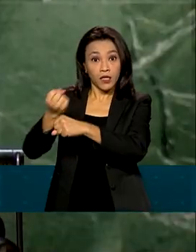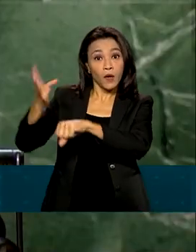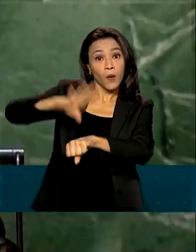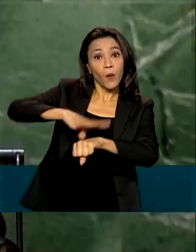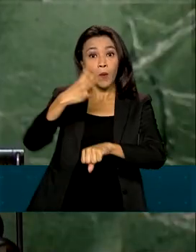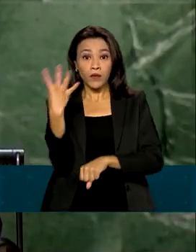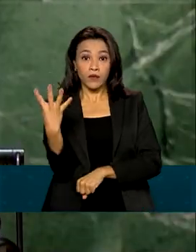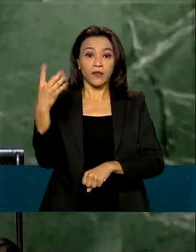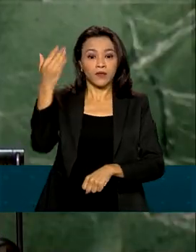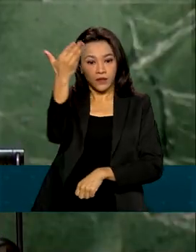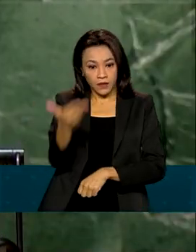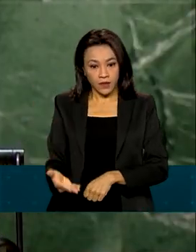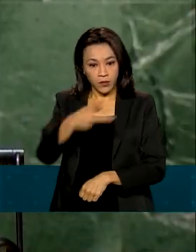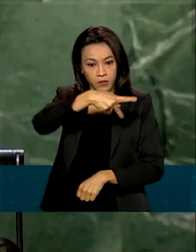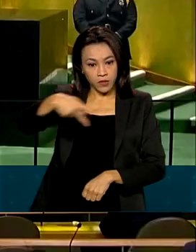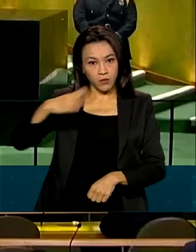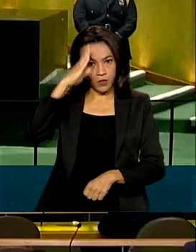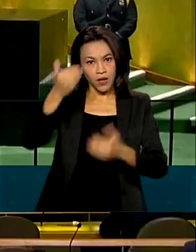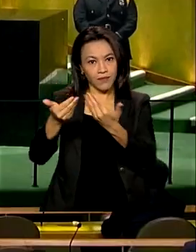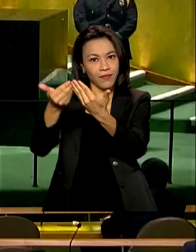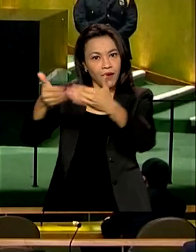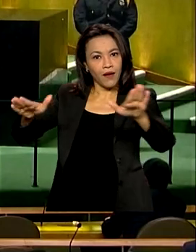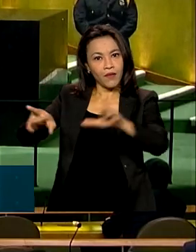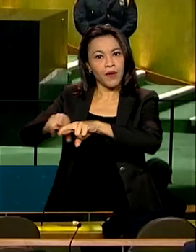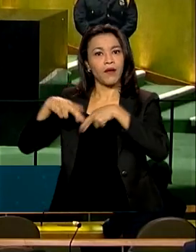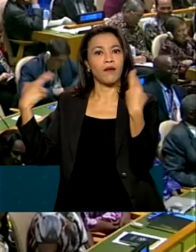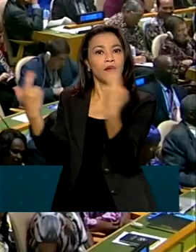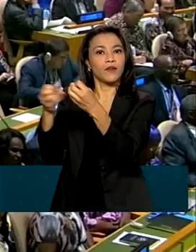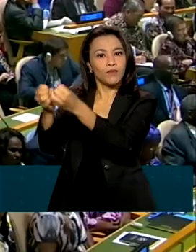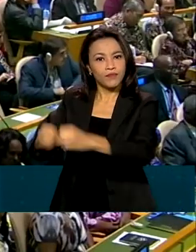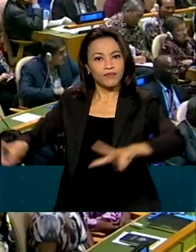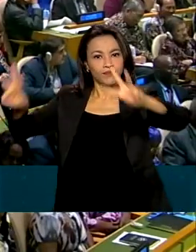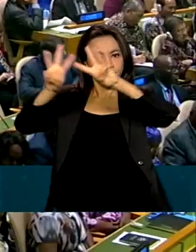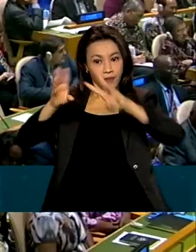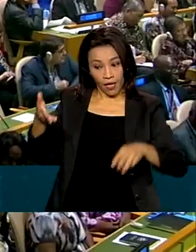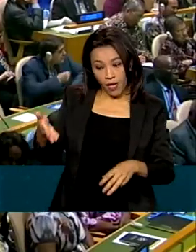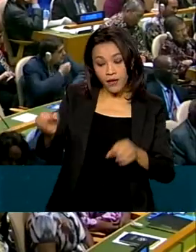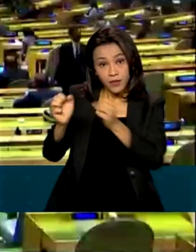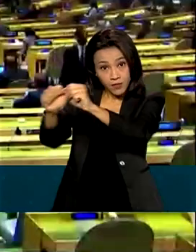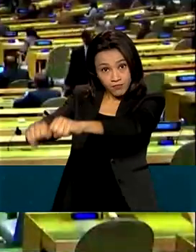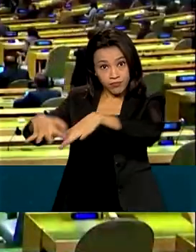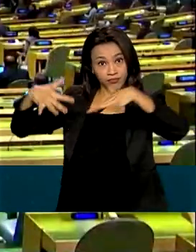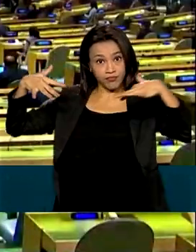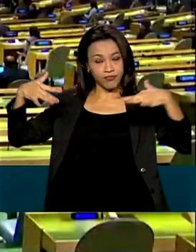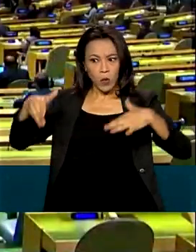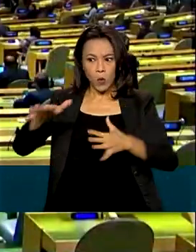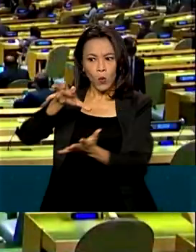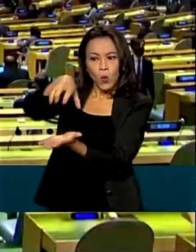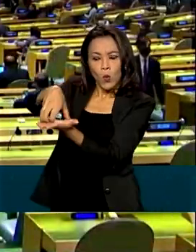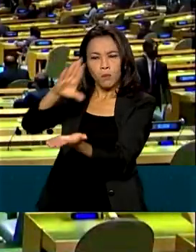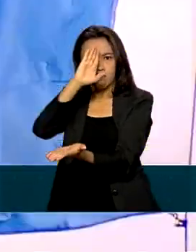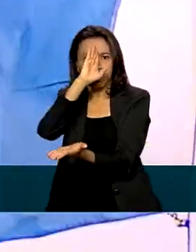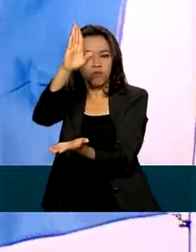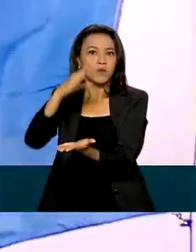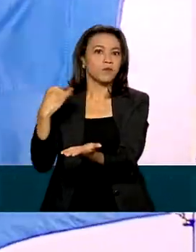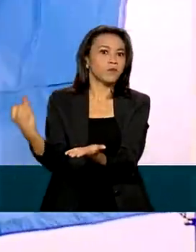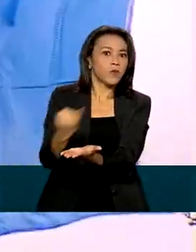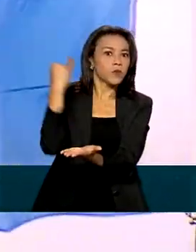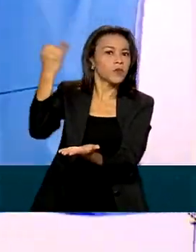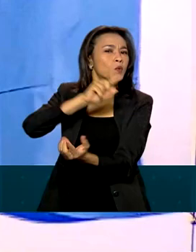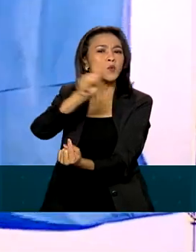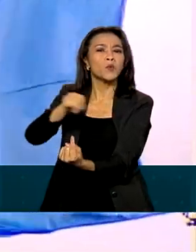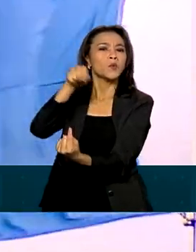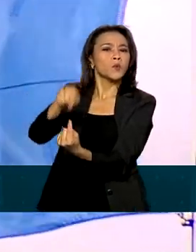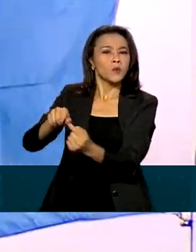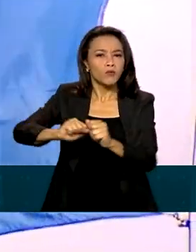presidente Bolsonaro abre a reunião. A Assembleia Geral é o principal órgão da ONU, com papel relevante na promoção